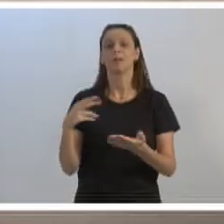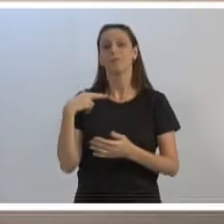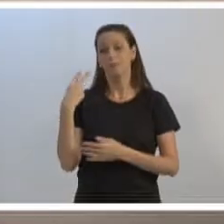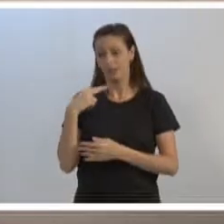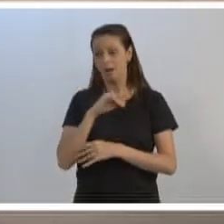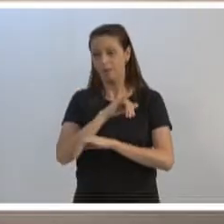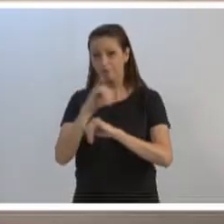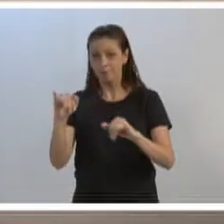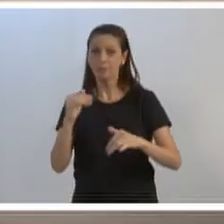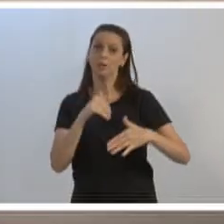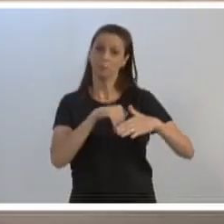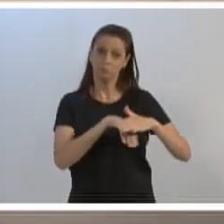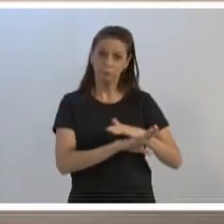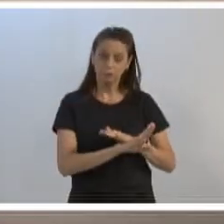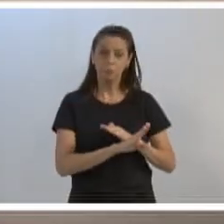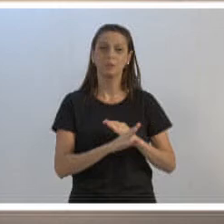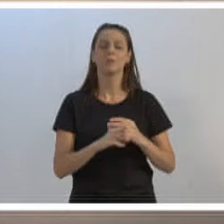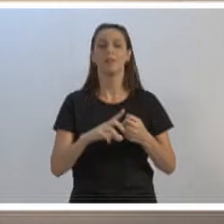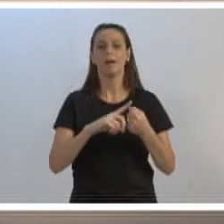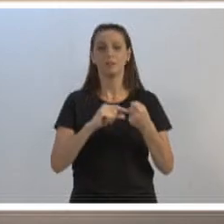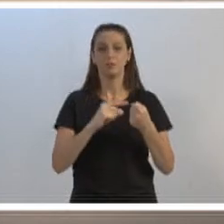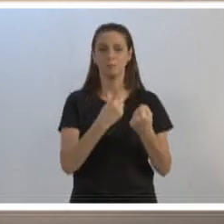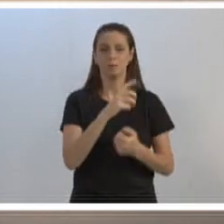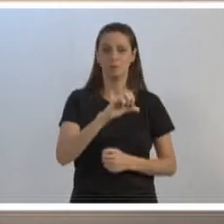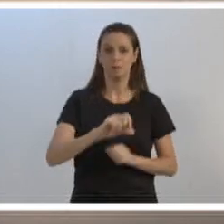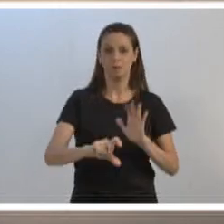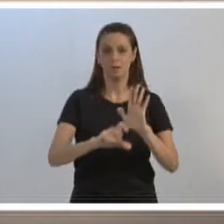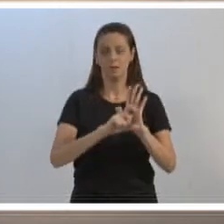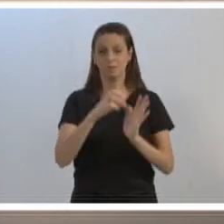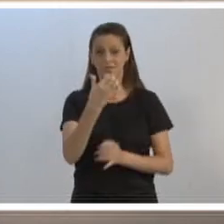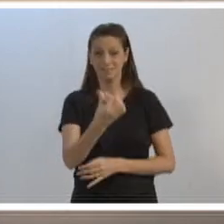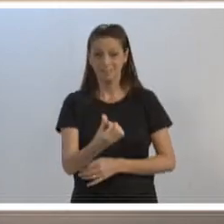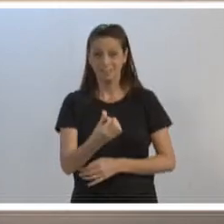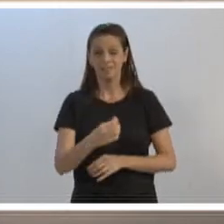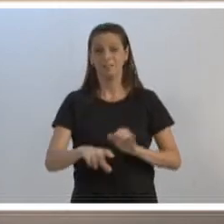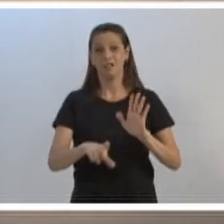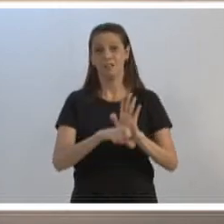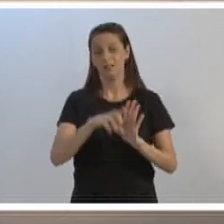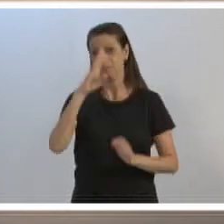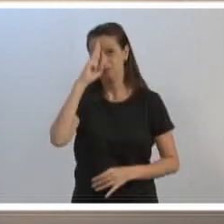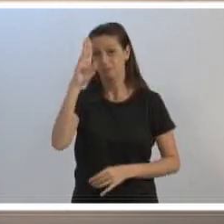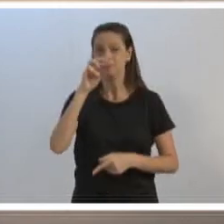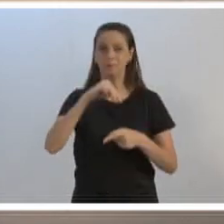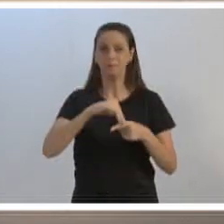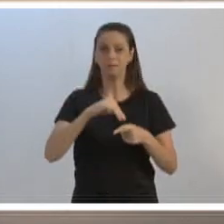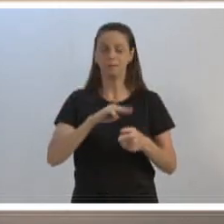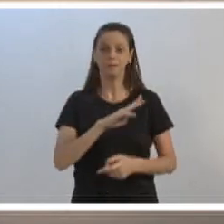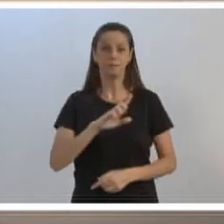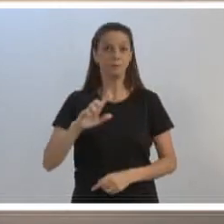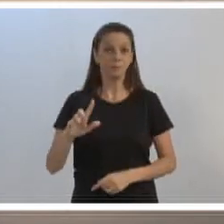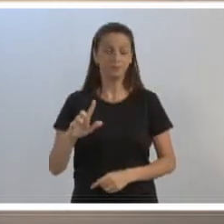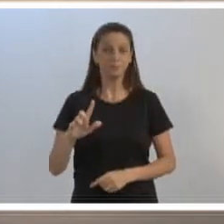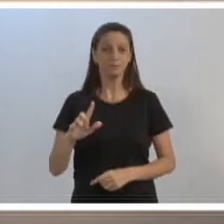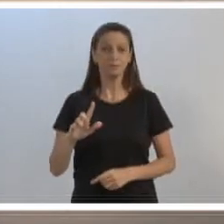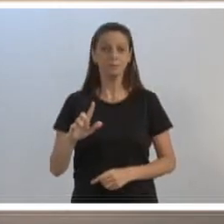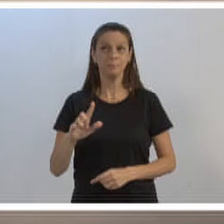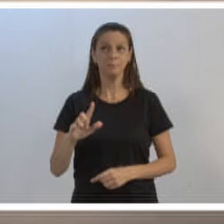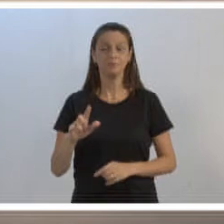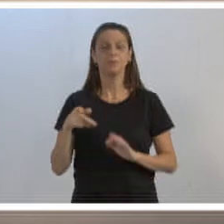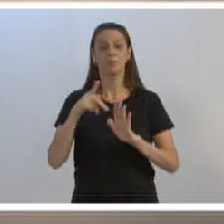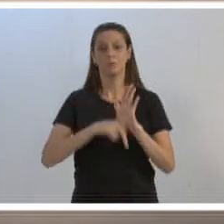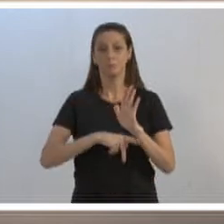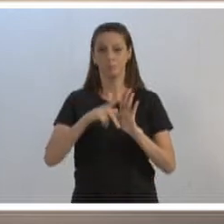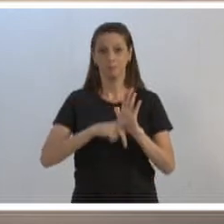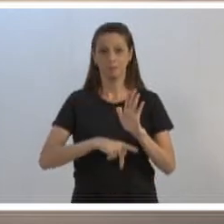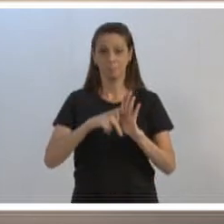da conformidade com o artigo 19, parágrafo 6º da Lei Orgânica do Município de Blumenau, do seguinte